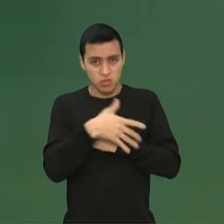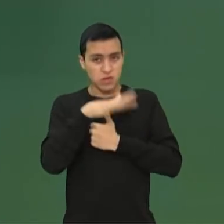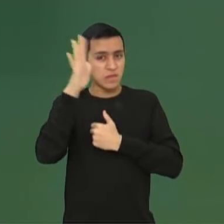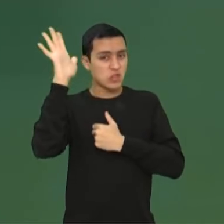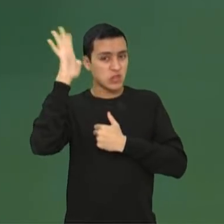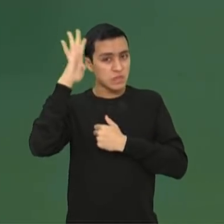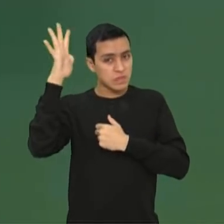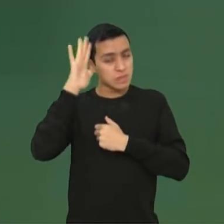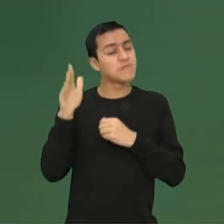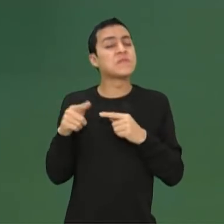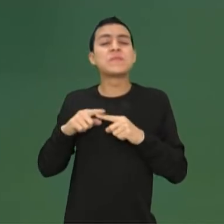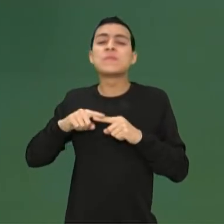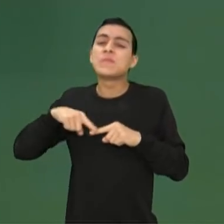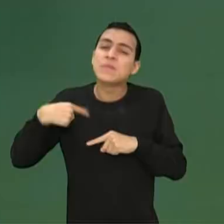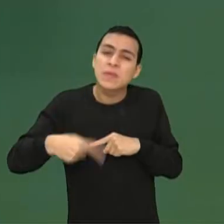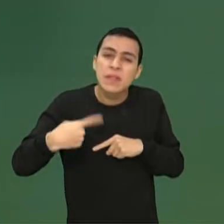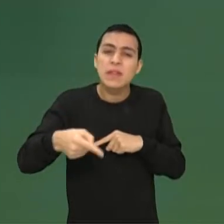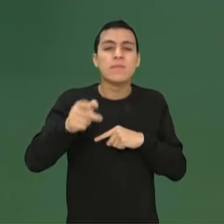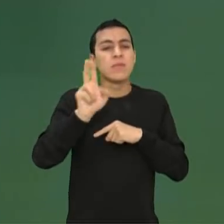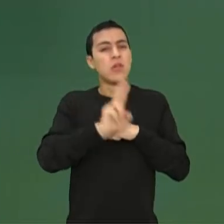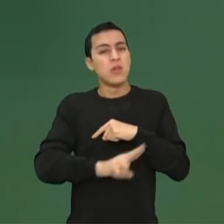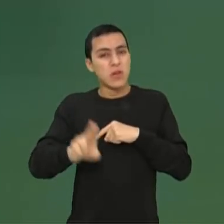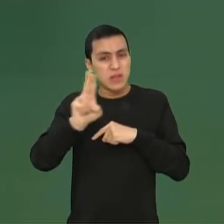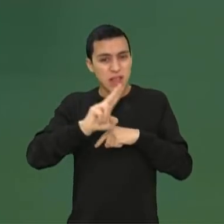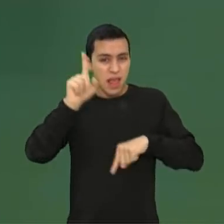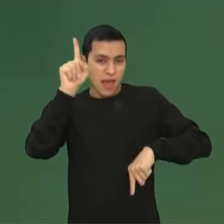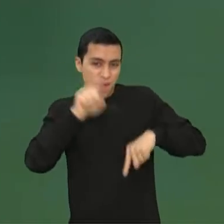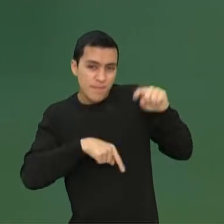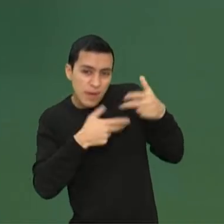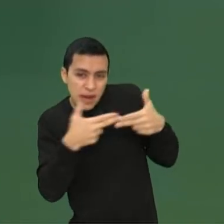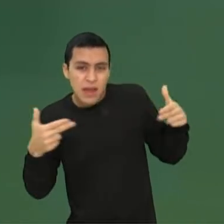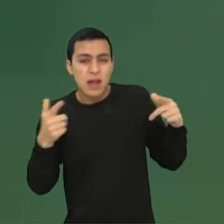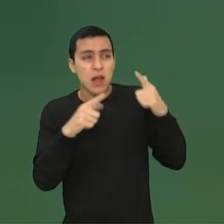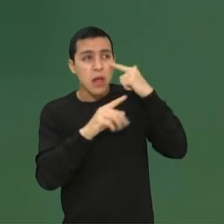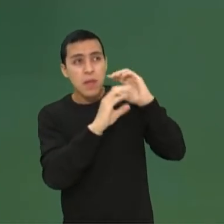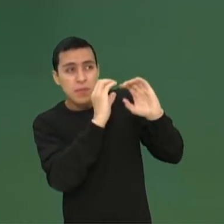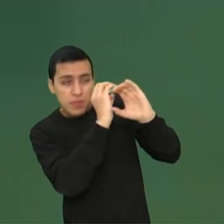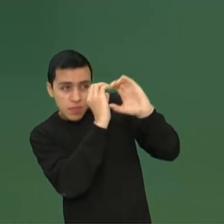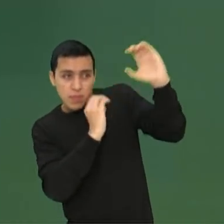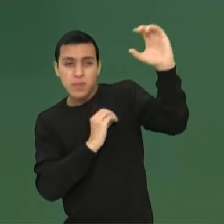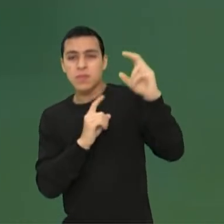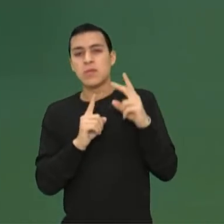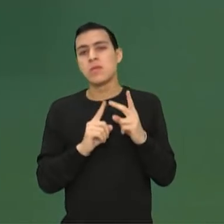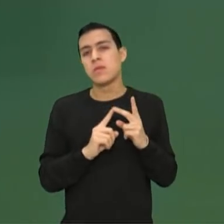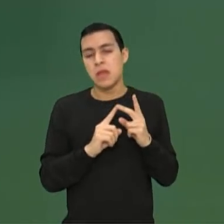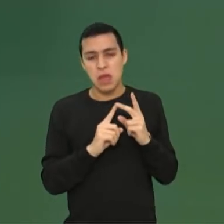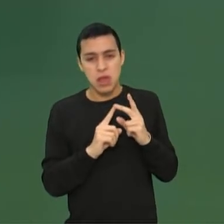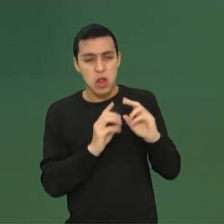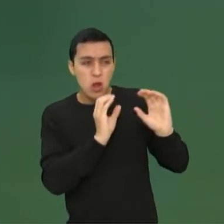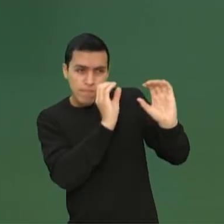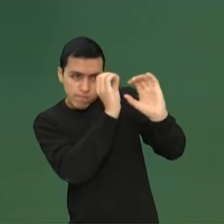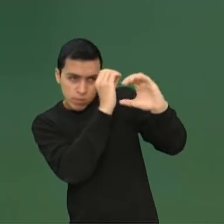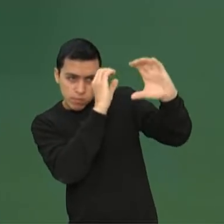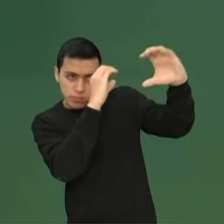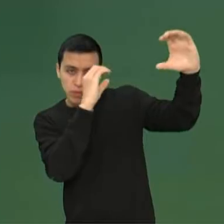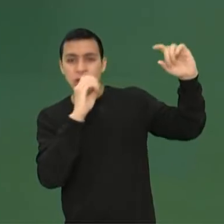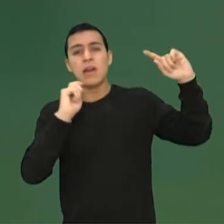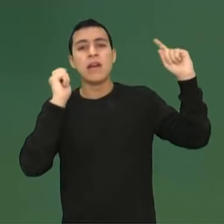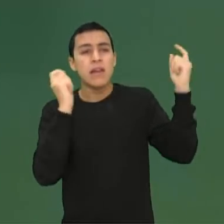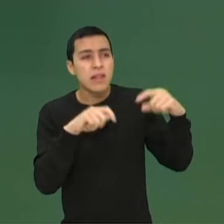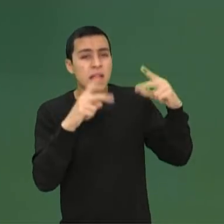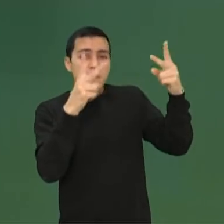mais tarde, com a utilização de aparelhos, telescópios, lunetas, foi possível observar as luas